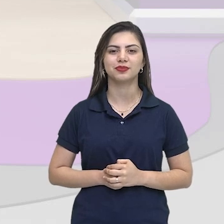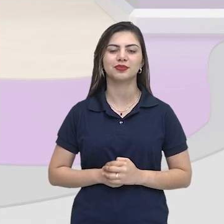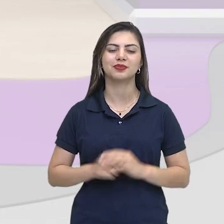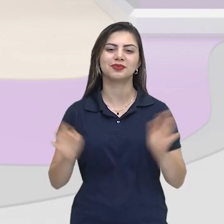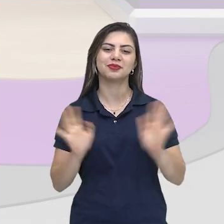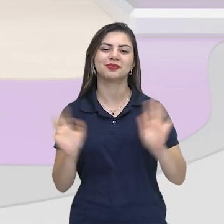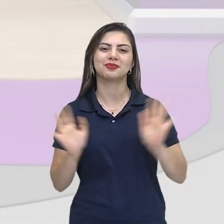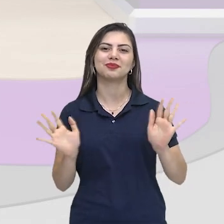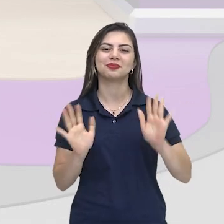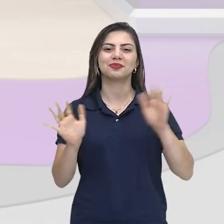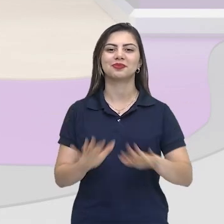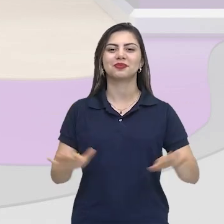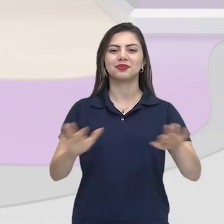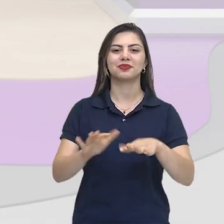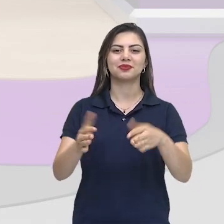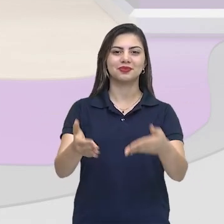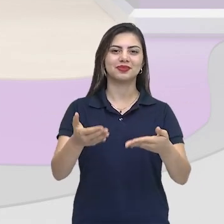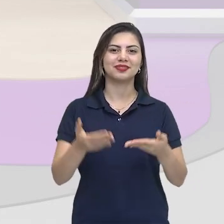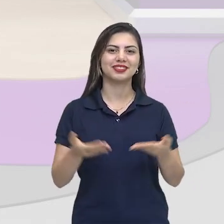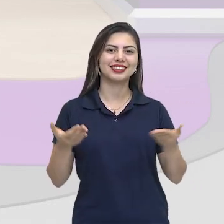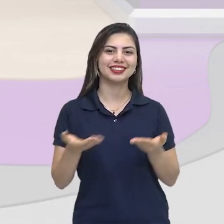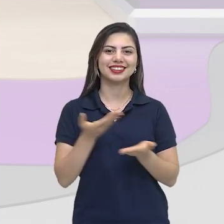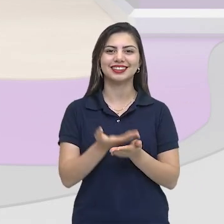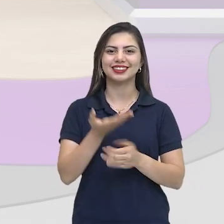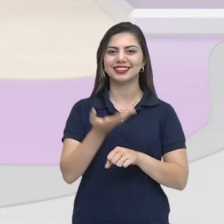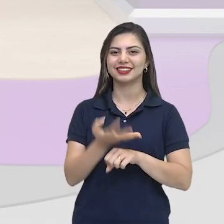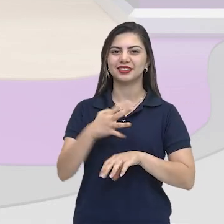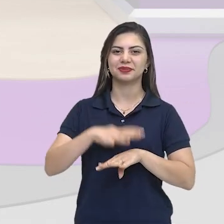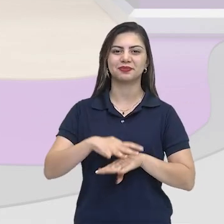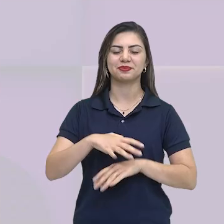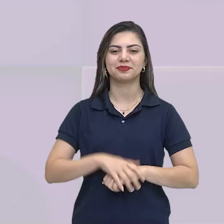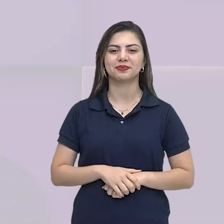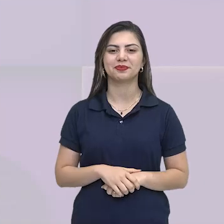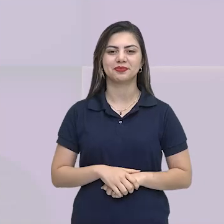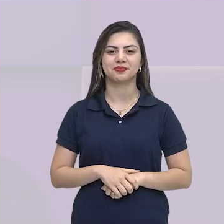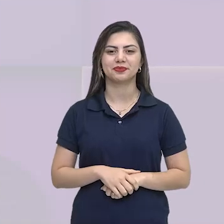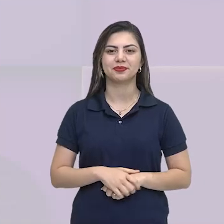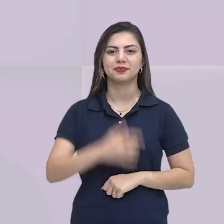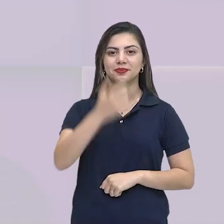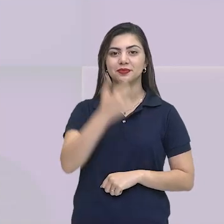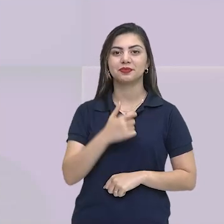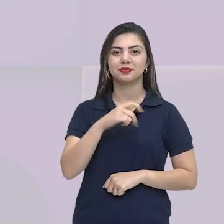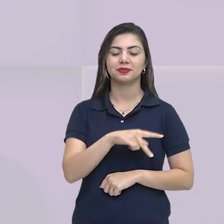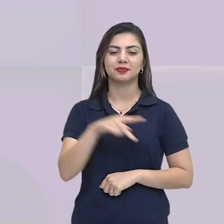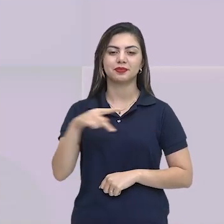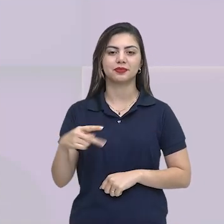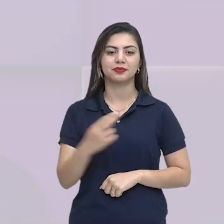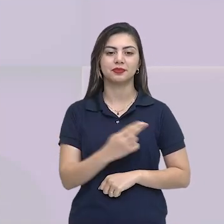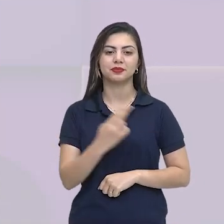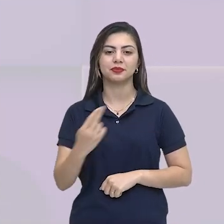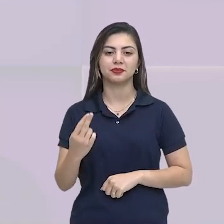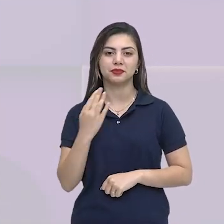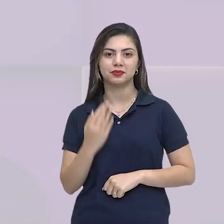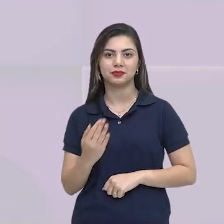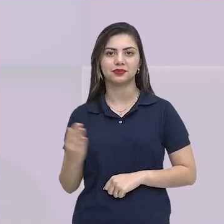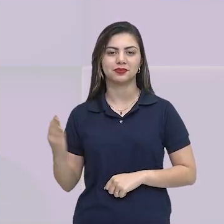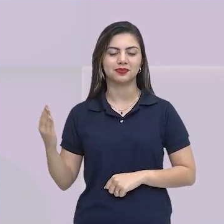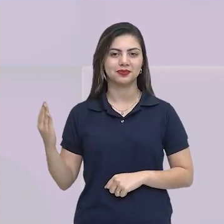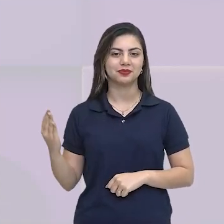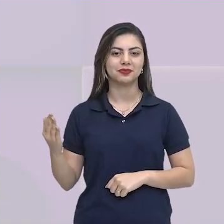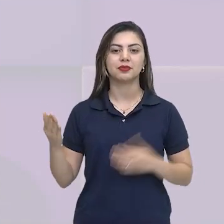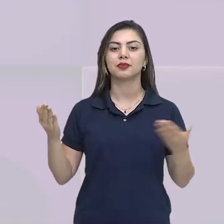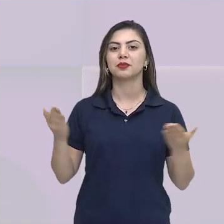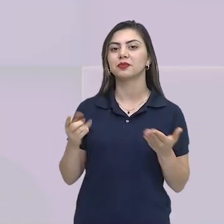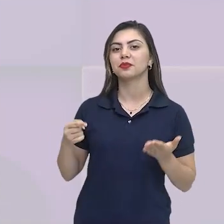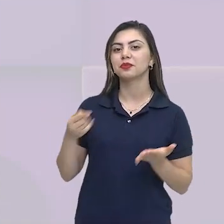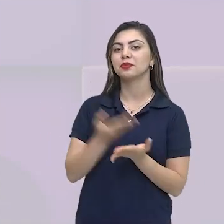Olá a todos, sejam bem-vindos à nossa aula de matemática. Eu sou a professora Manuela Franco e agora